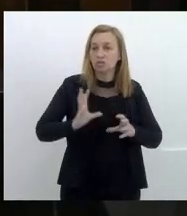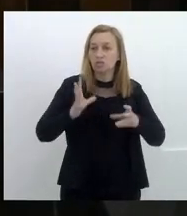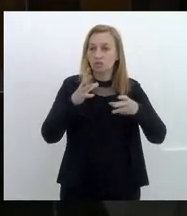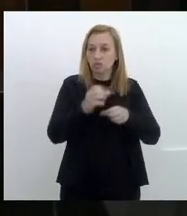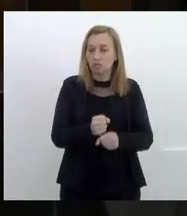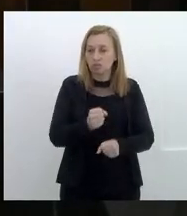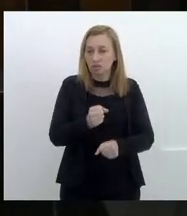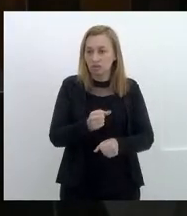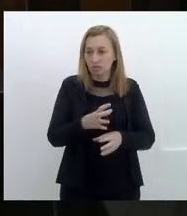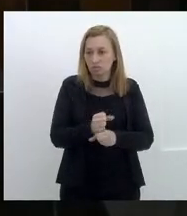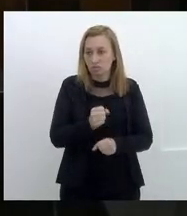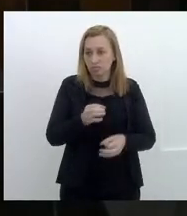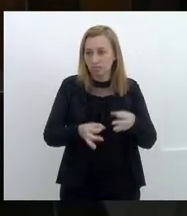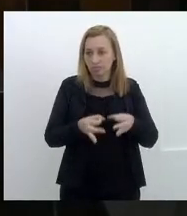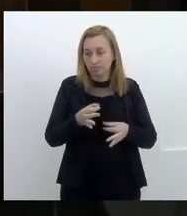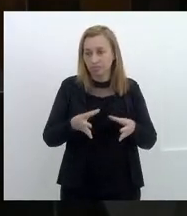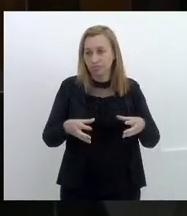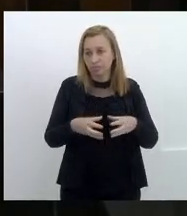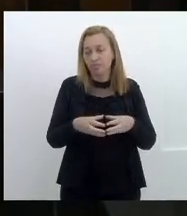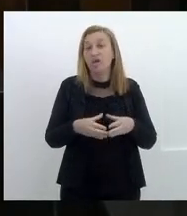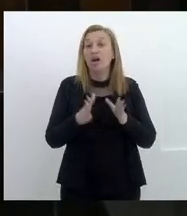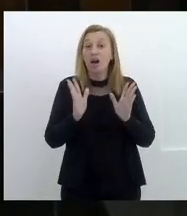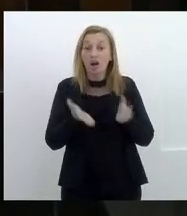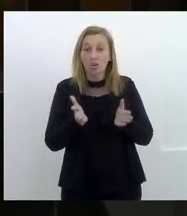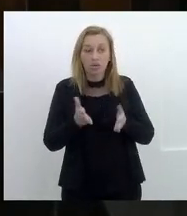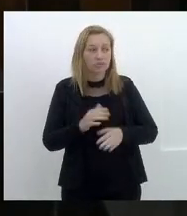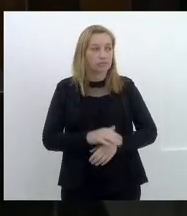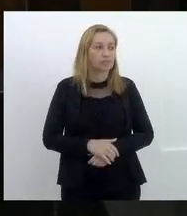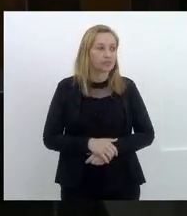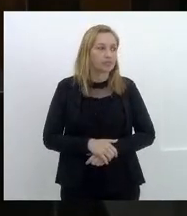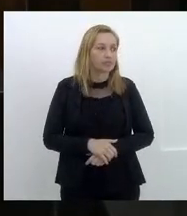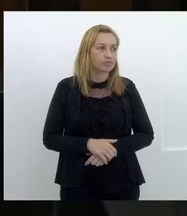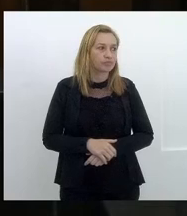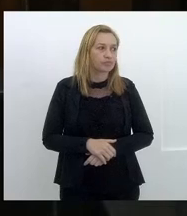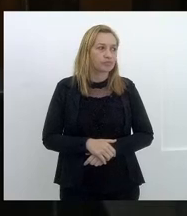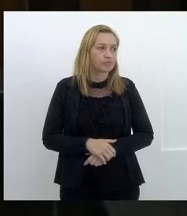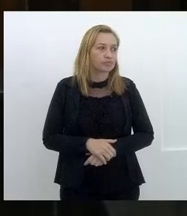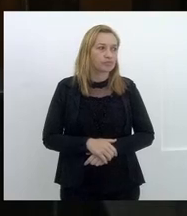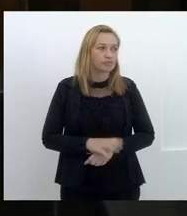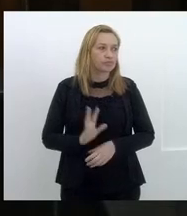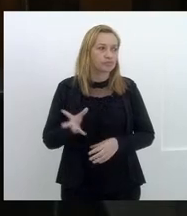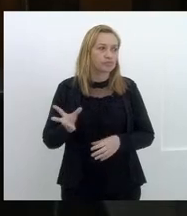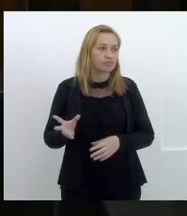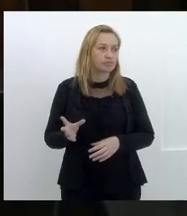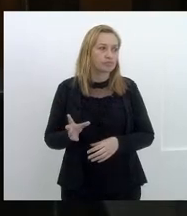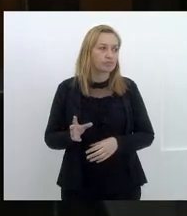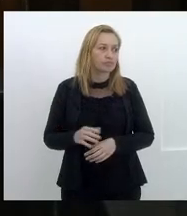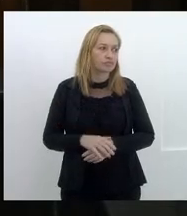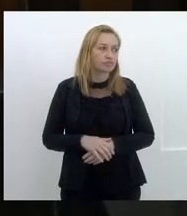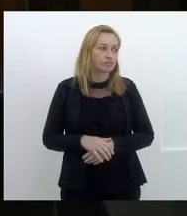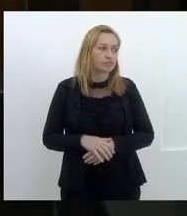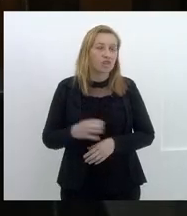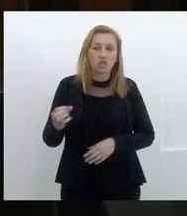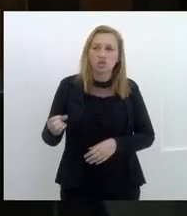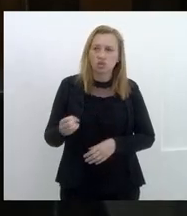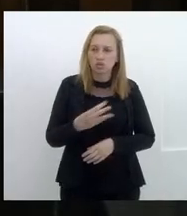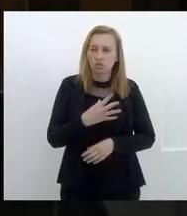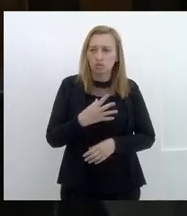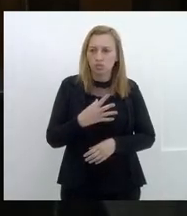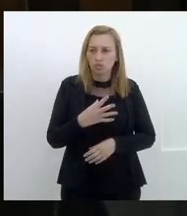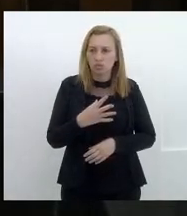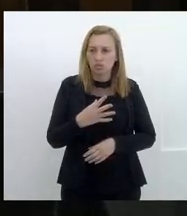tributação e agora às vésperas de ingressar nesse novo